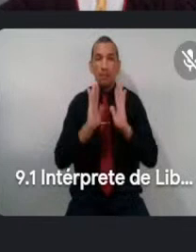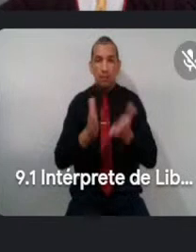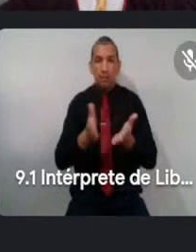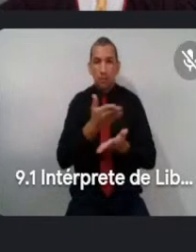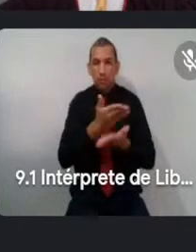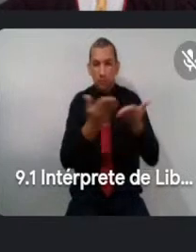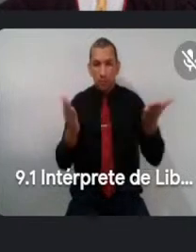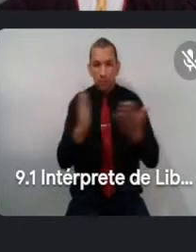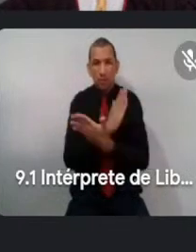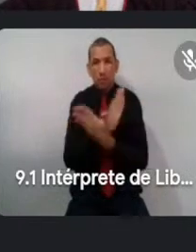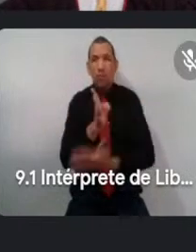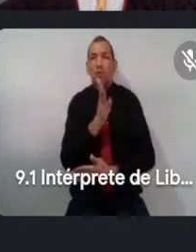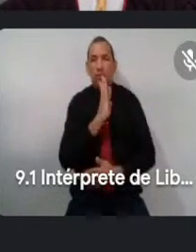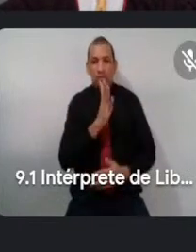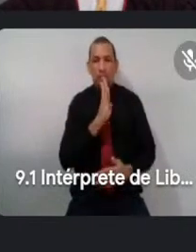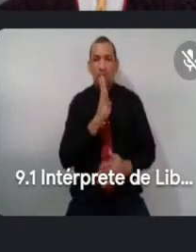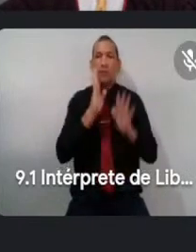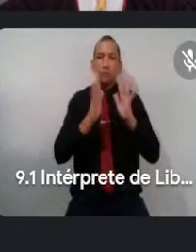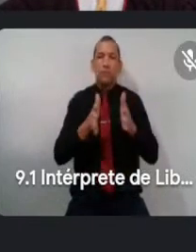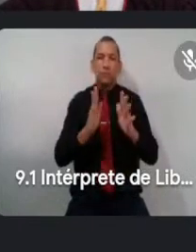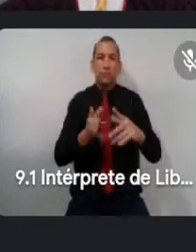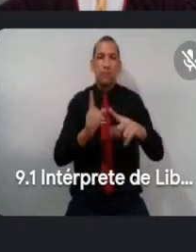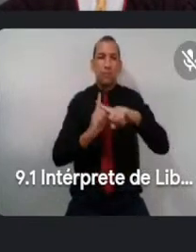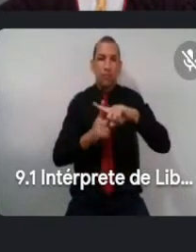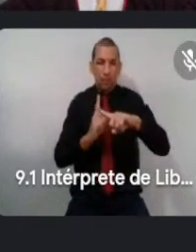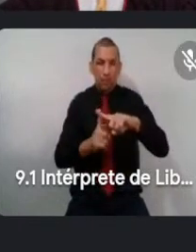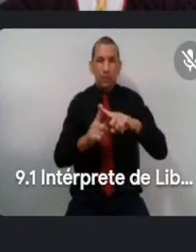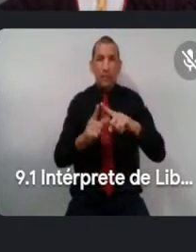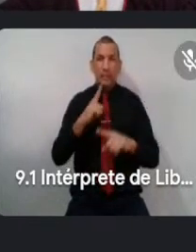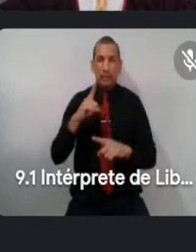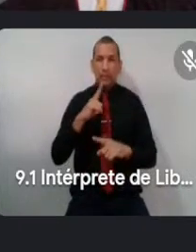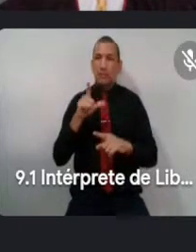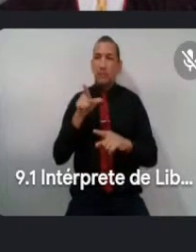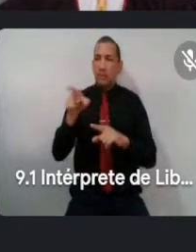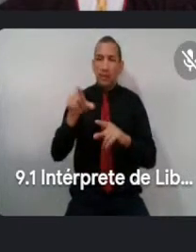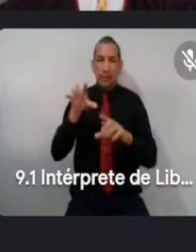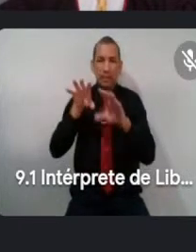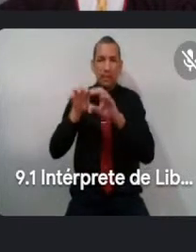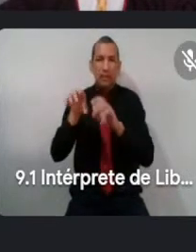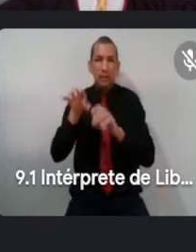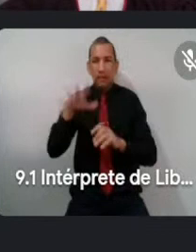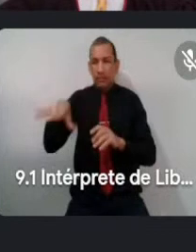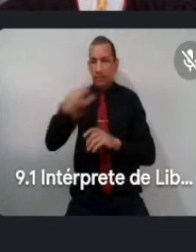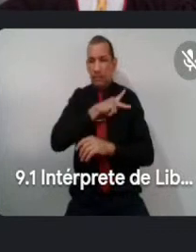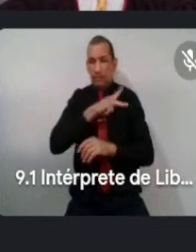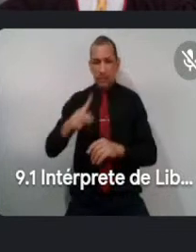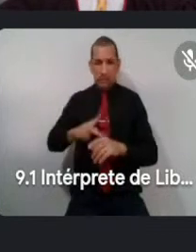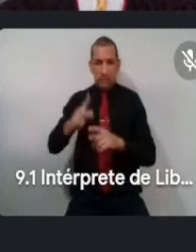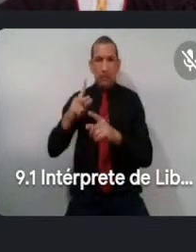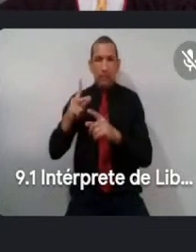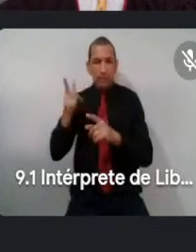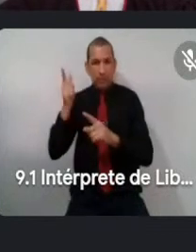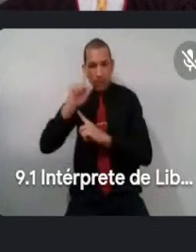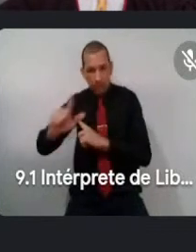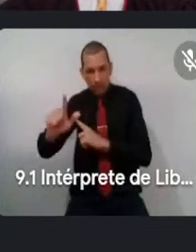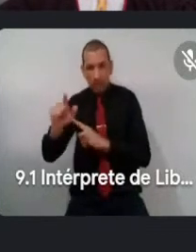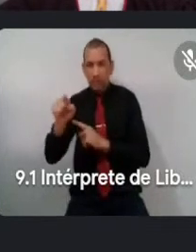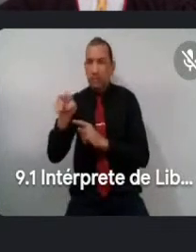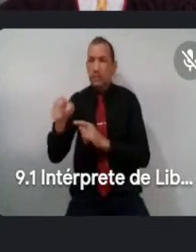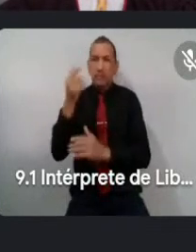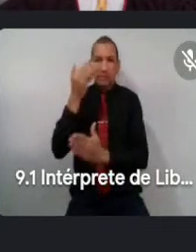já conhecido por alguns porque gerou lá cassação do mandato do então Prefeito eleito ora